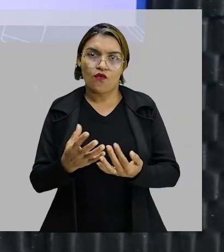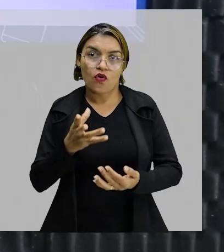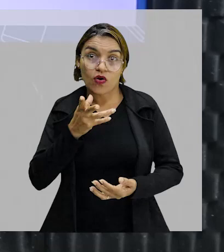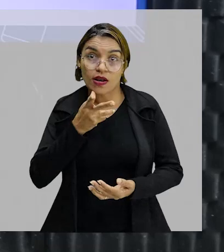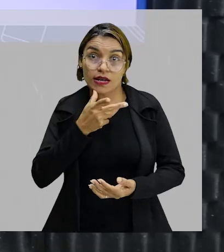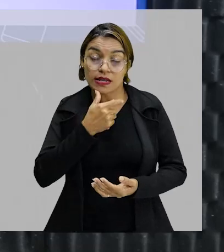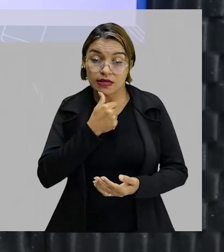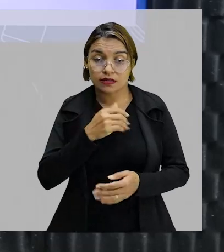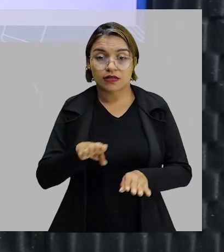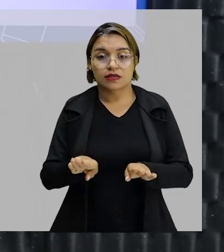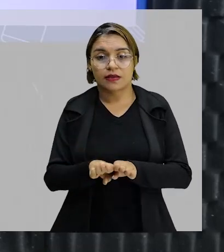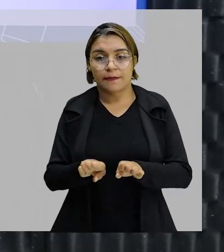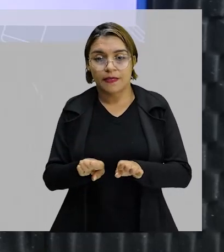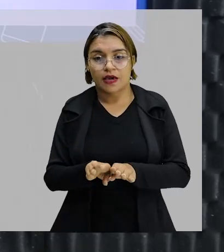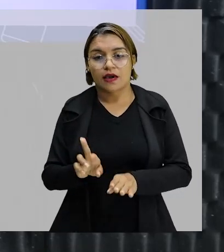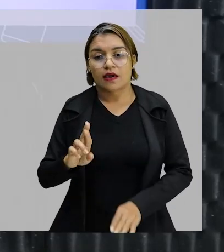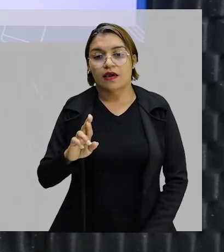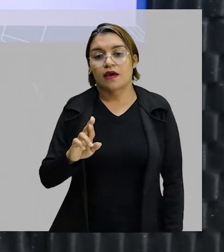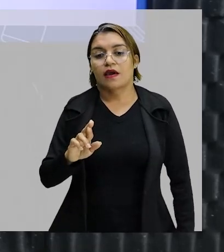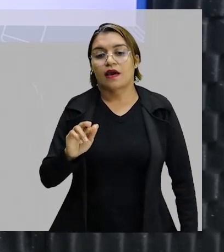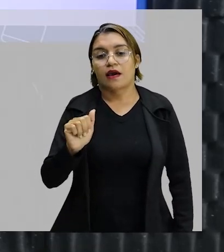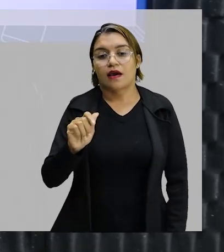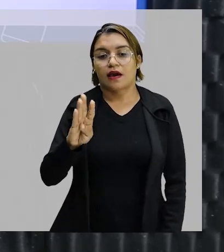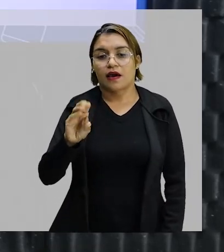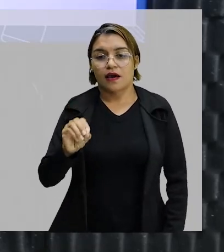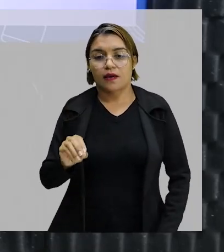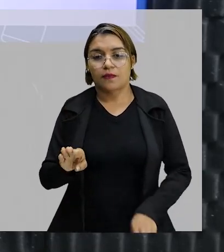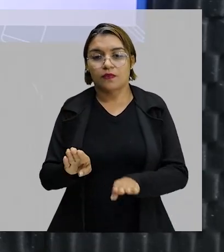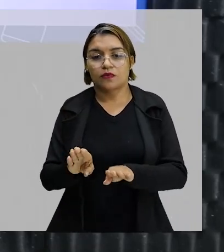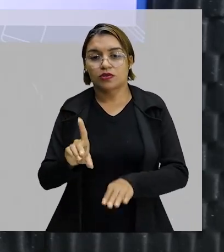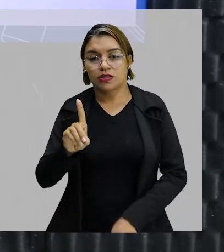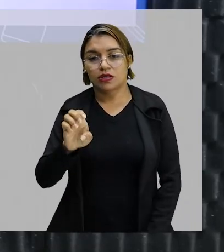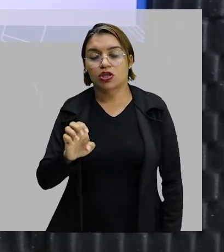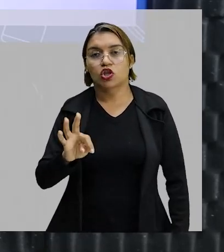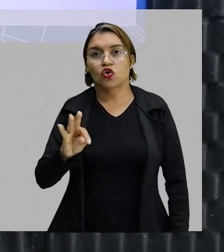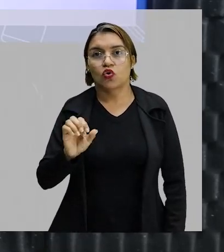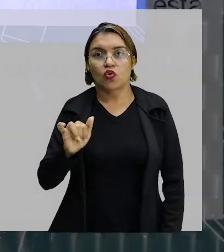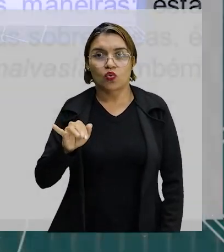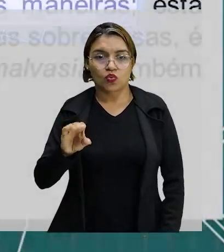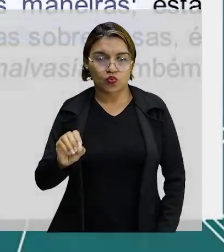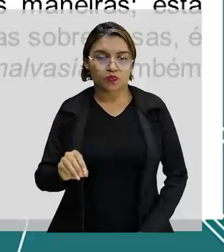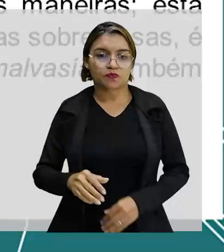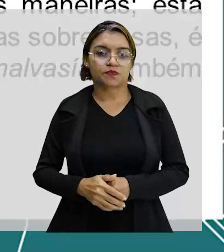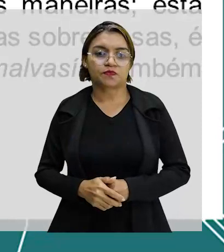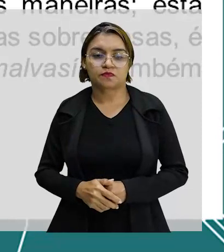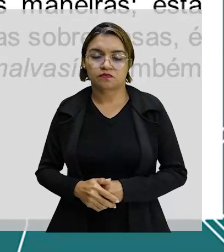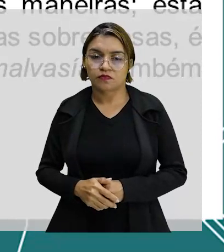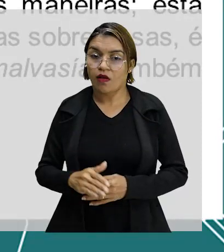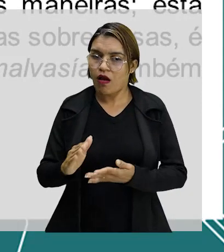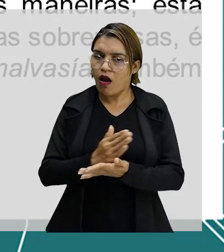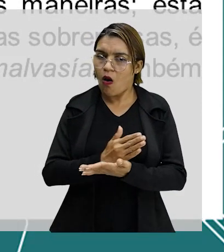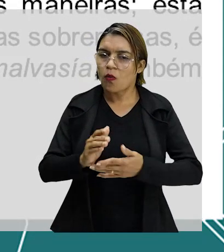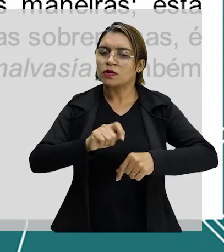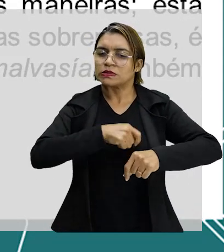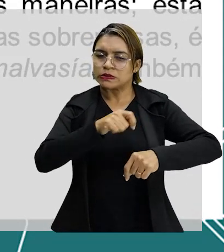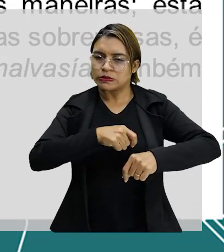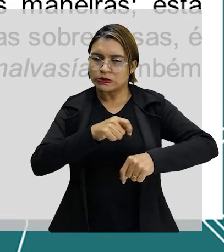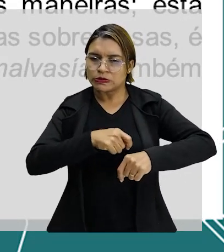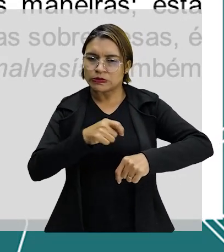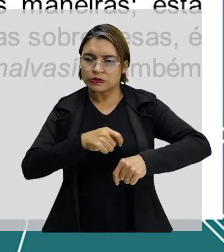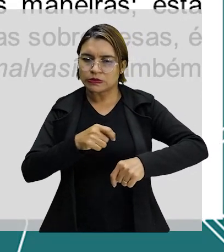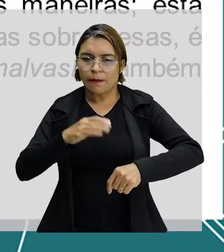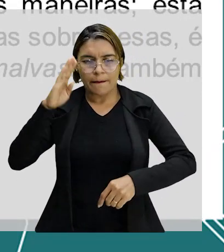o rabo de touro, que é típico na cidade de Córdoba. Algumas dessas preparações típicas das